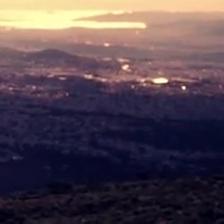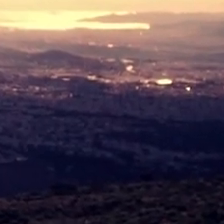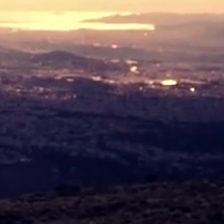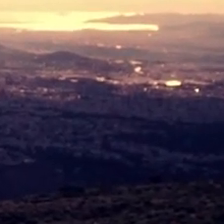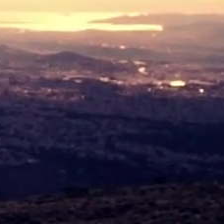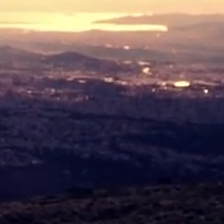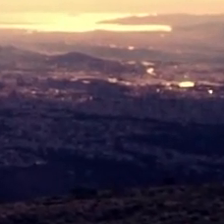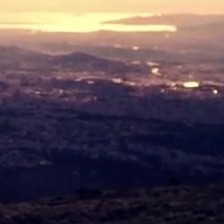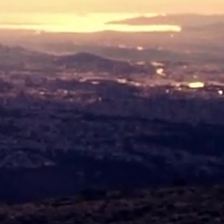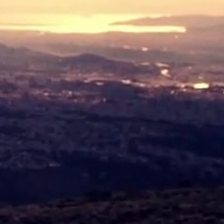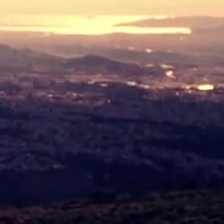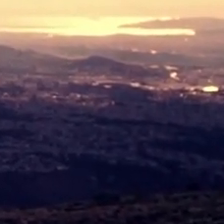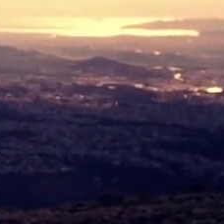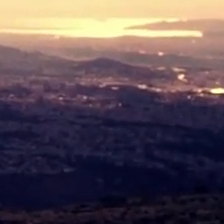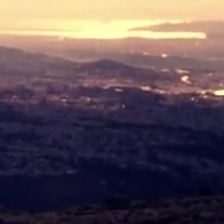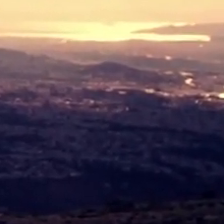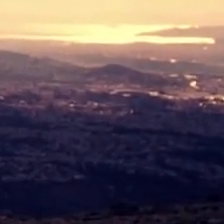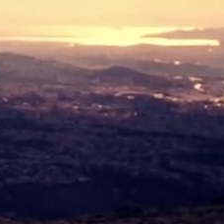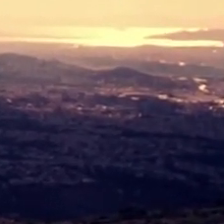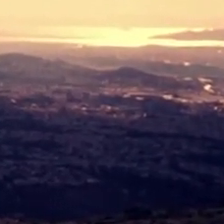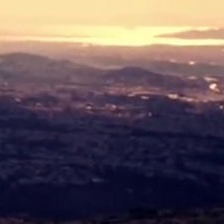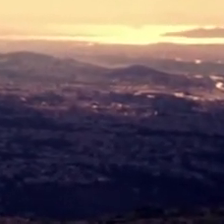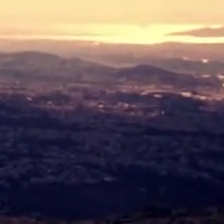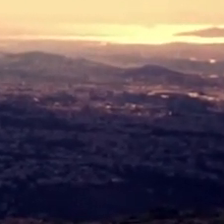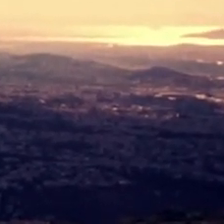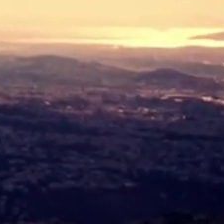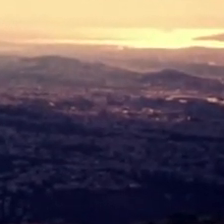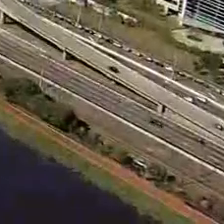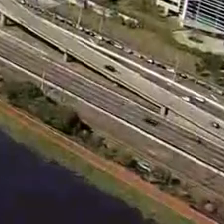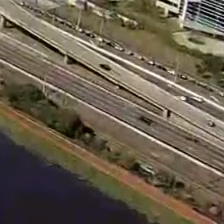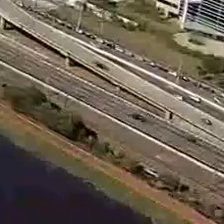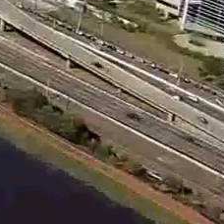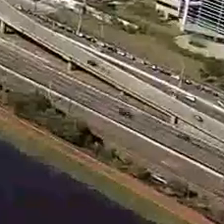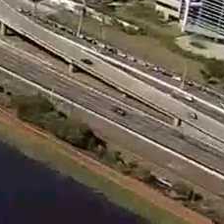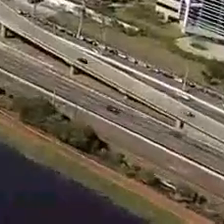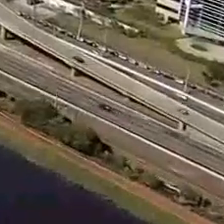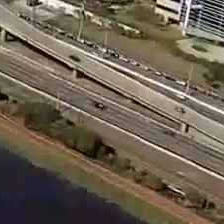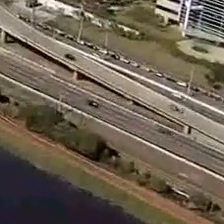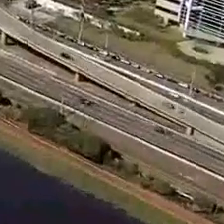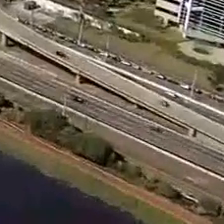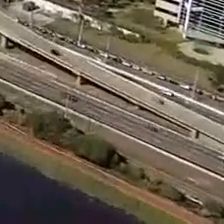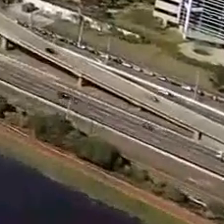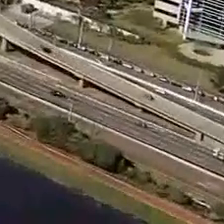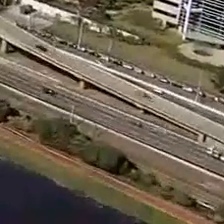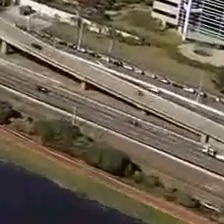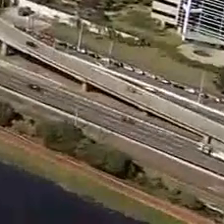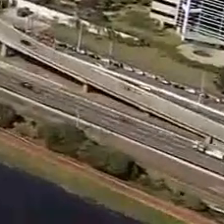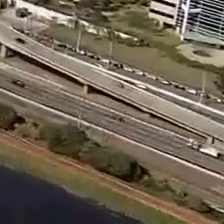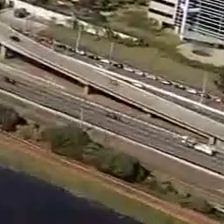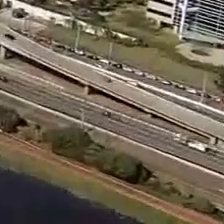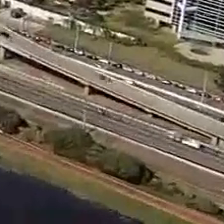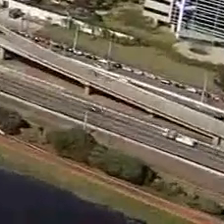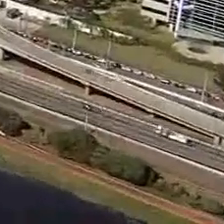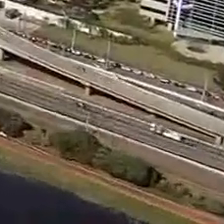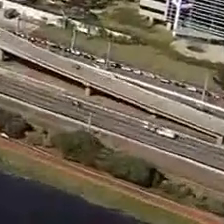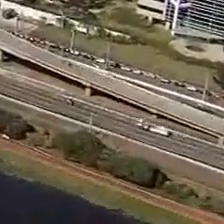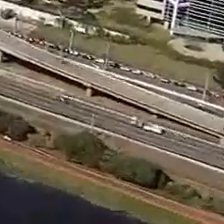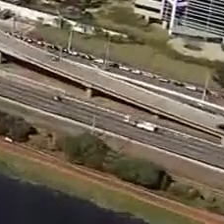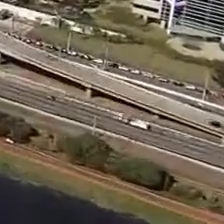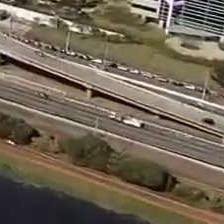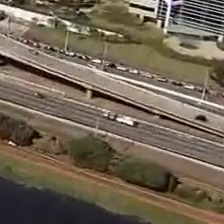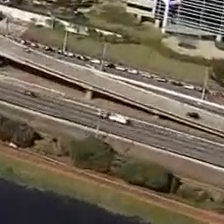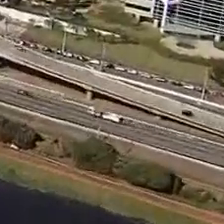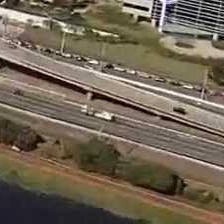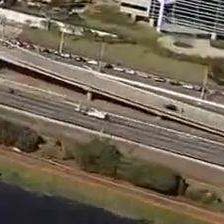longínquos, brilhou no céu da pátria nesse instante. Superior nessa